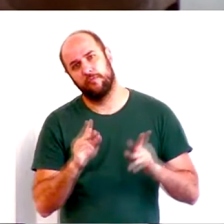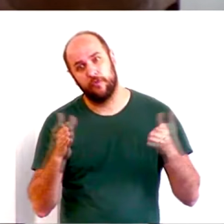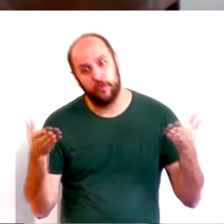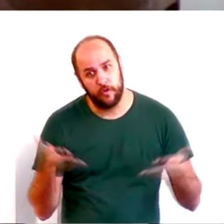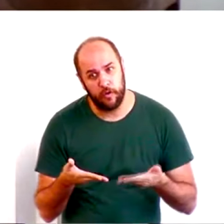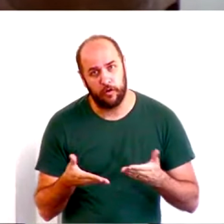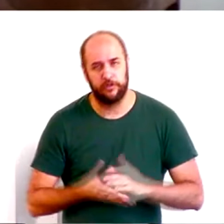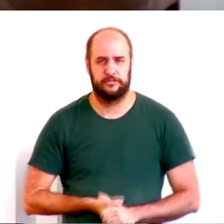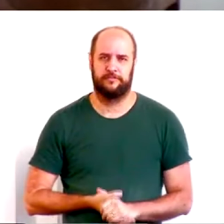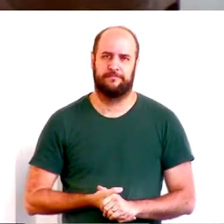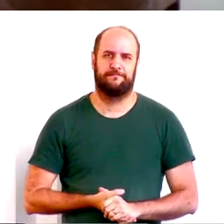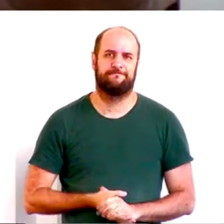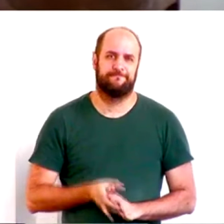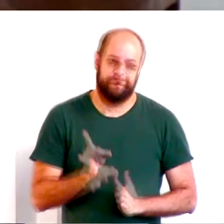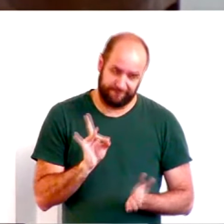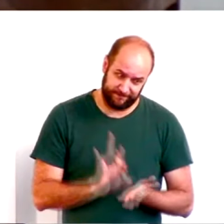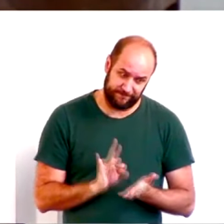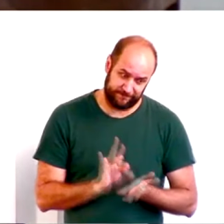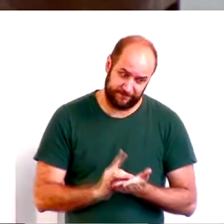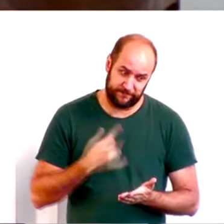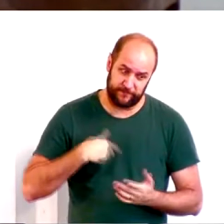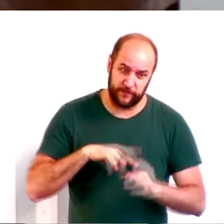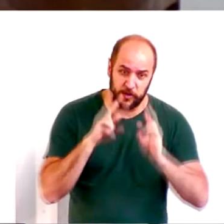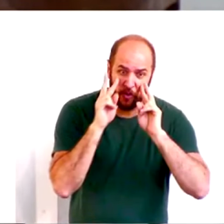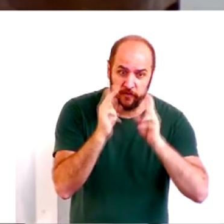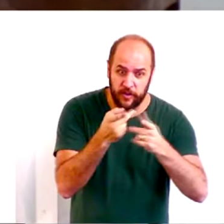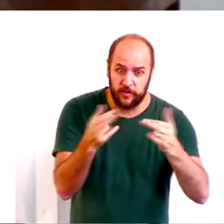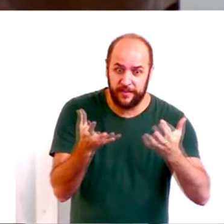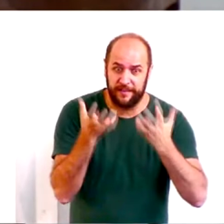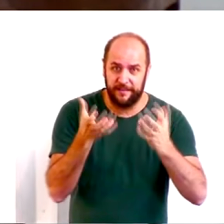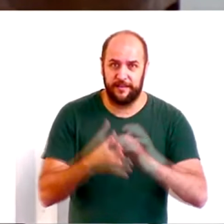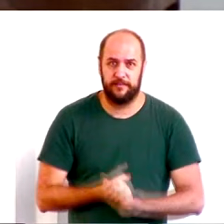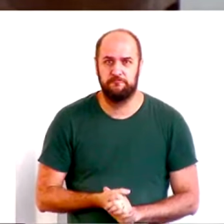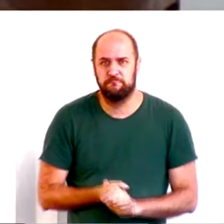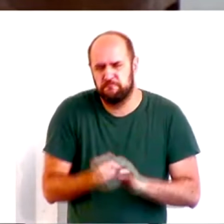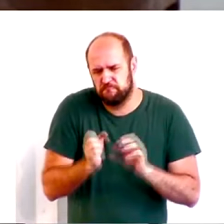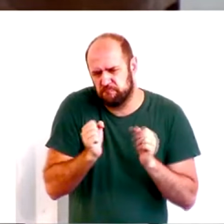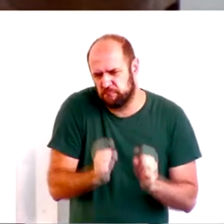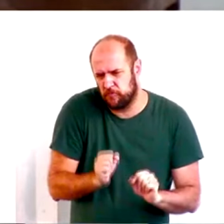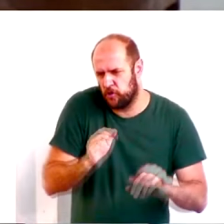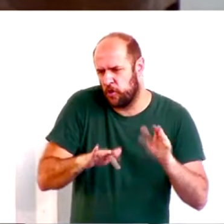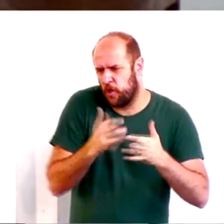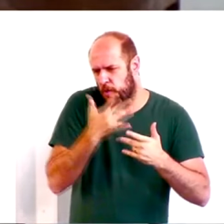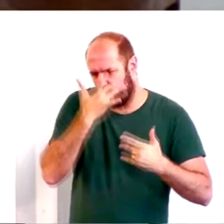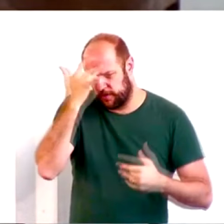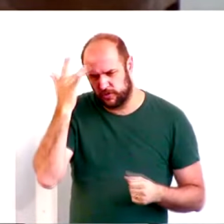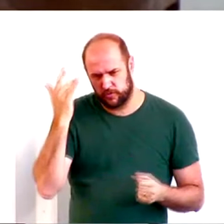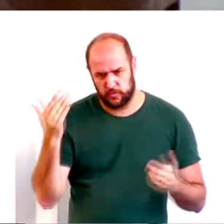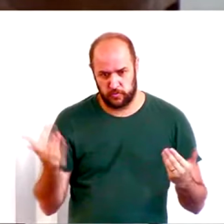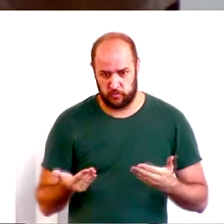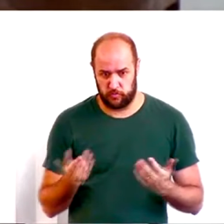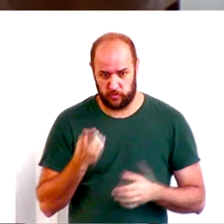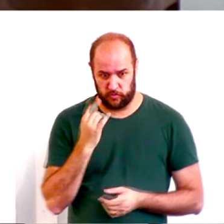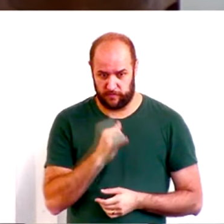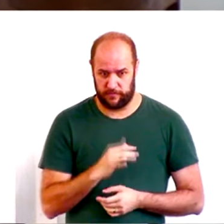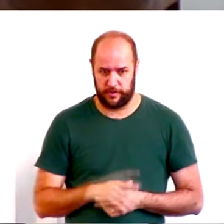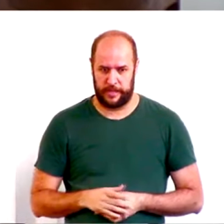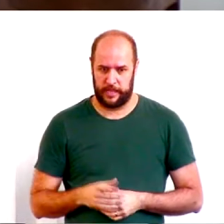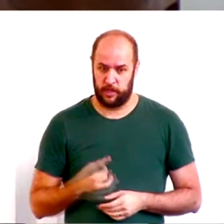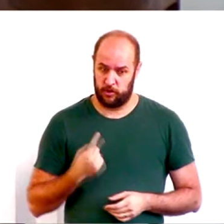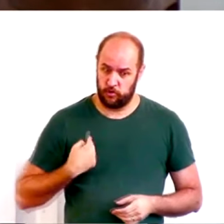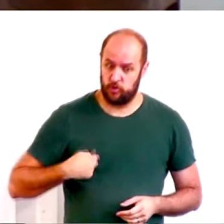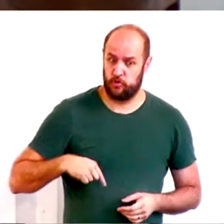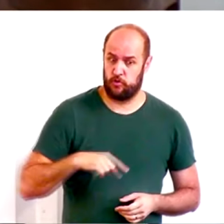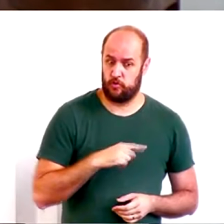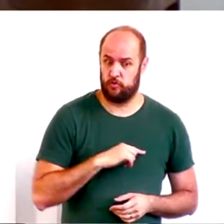que a gente vê o que a gente quer ver pode ser que muitos nos dias atuais digam assim nosso